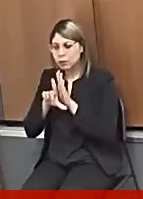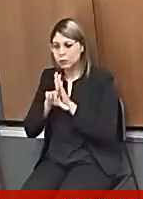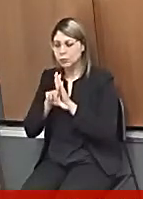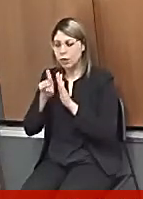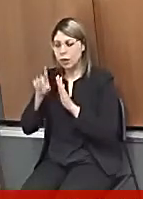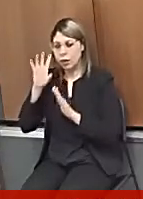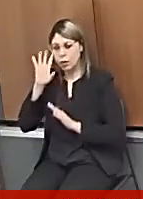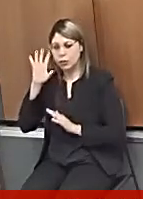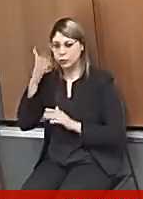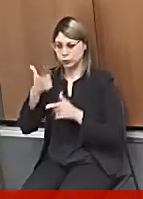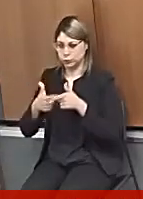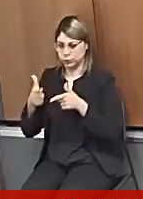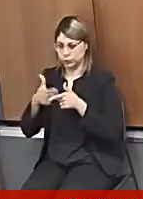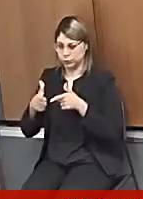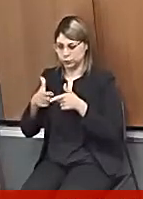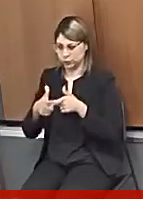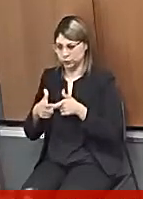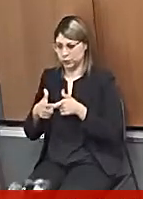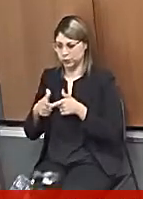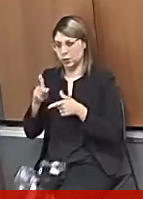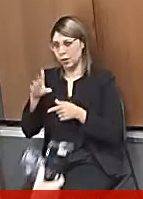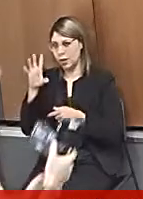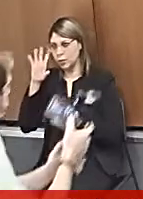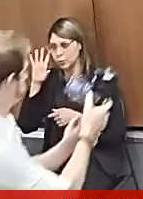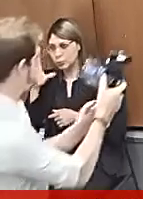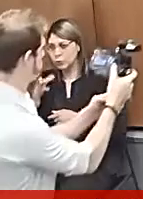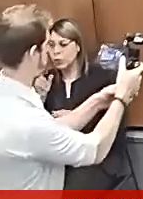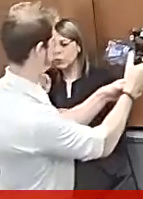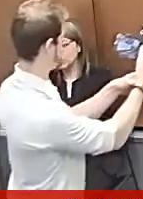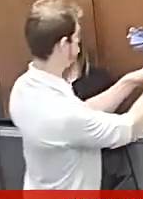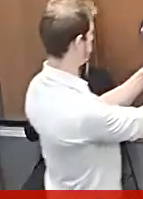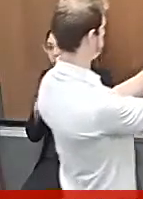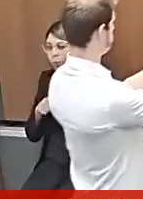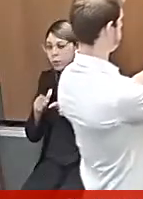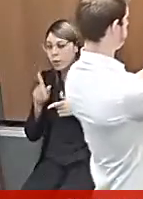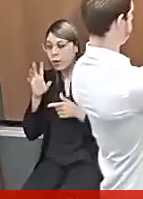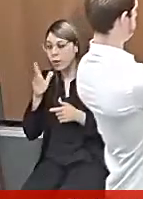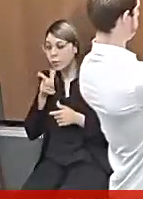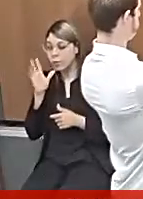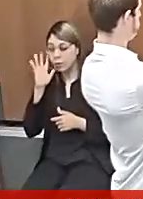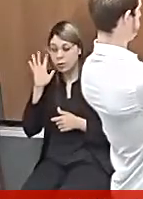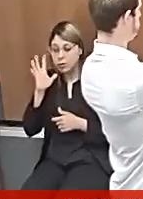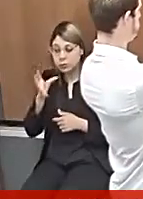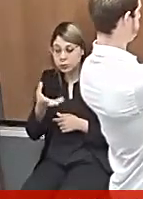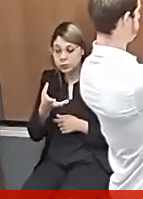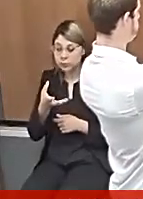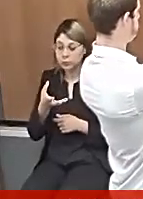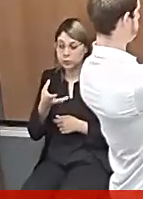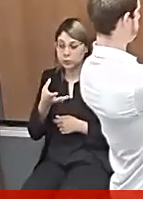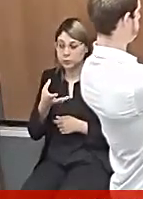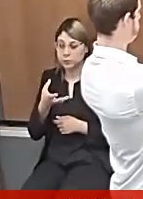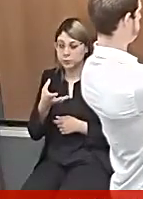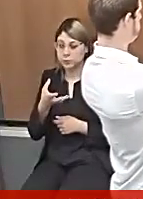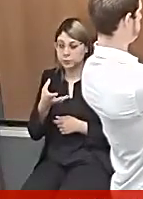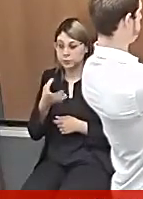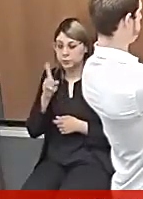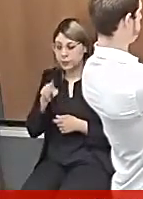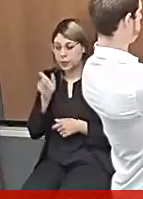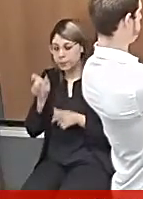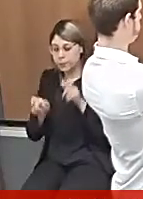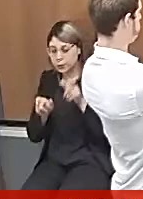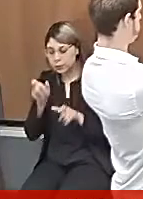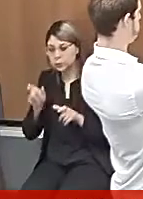solução solução para resolver um problema de pessoas